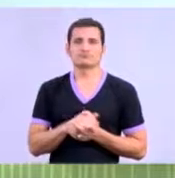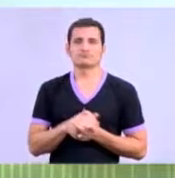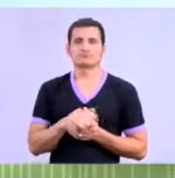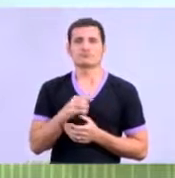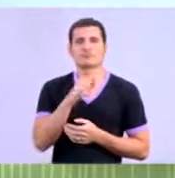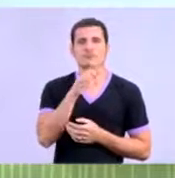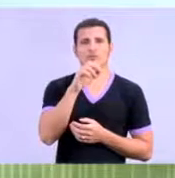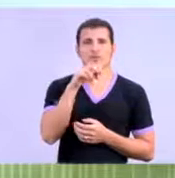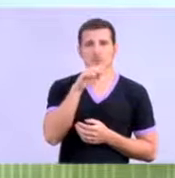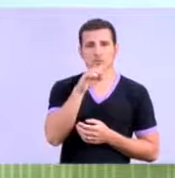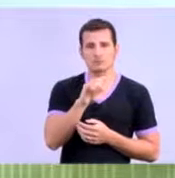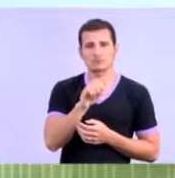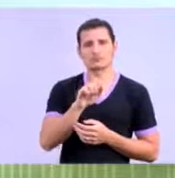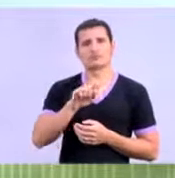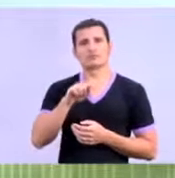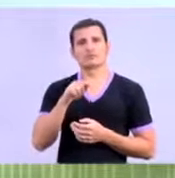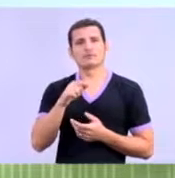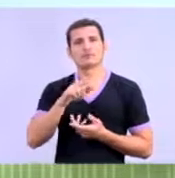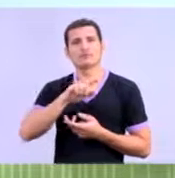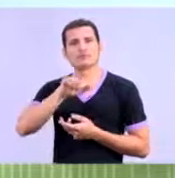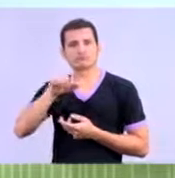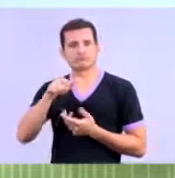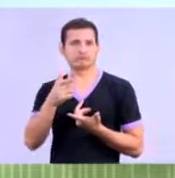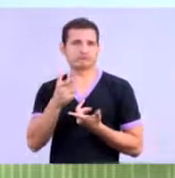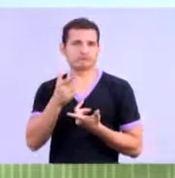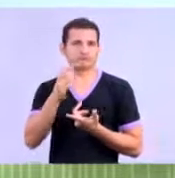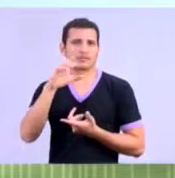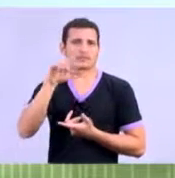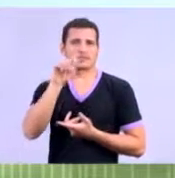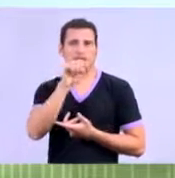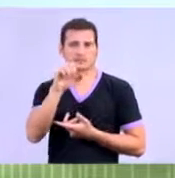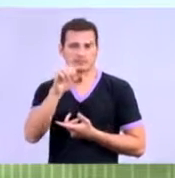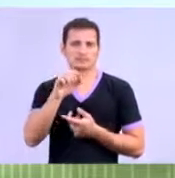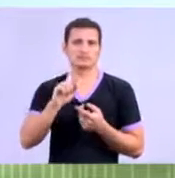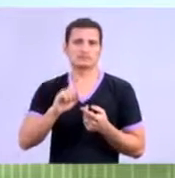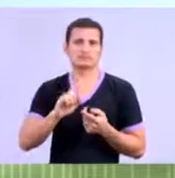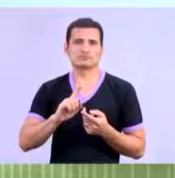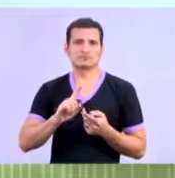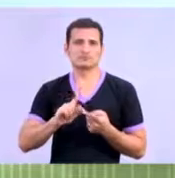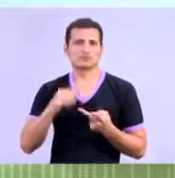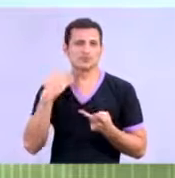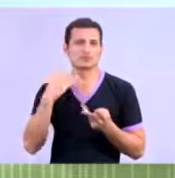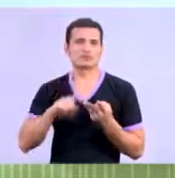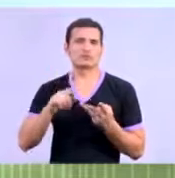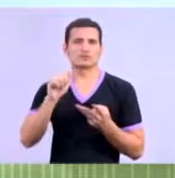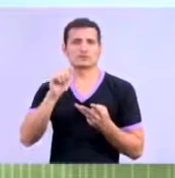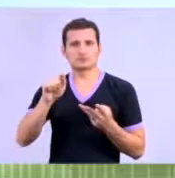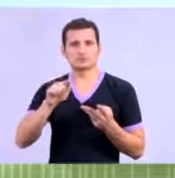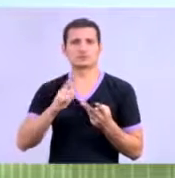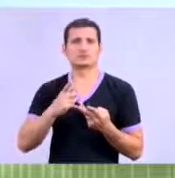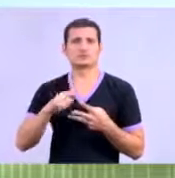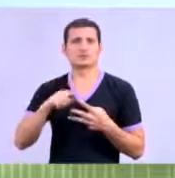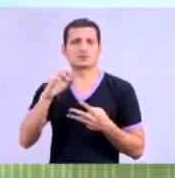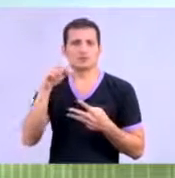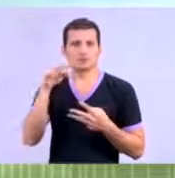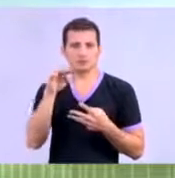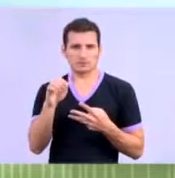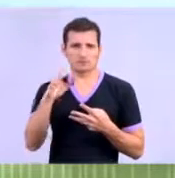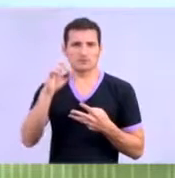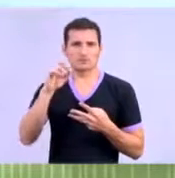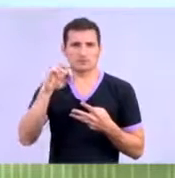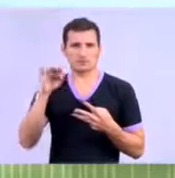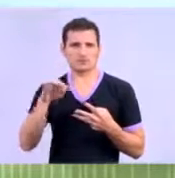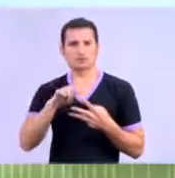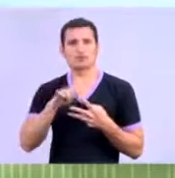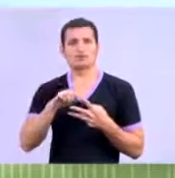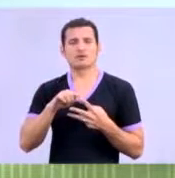uma conta corrente, você acaba tendo que definir outras 3 classes, né? O banco, a agência e a própria conta corrente. E a conta corrente, por exemplo, tem